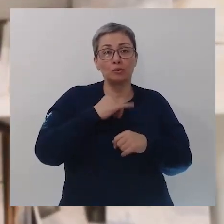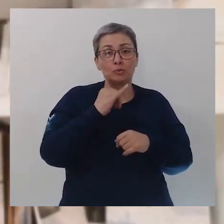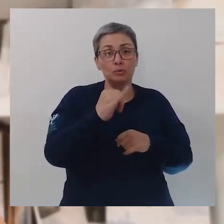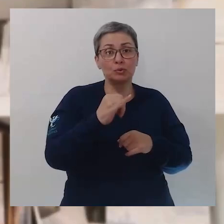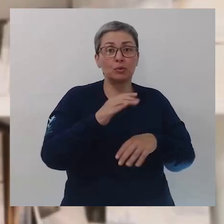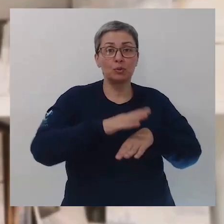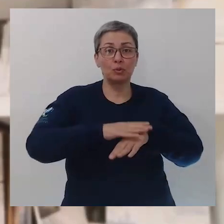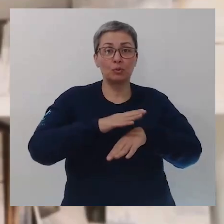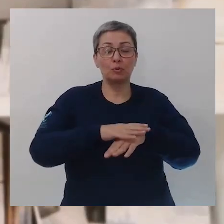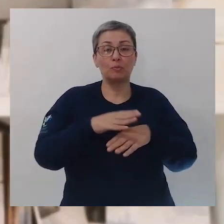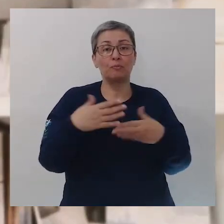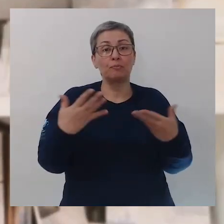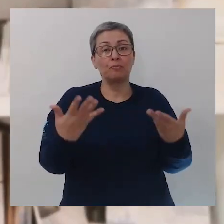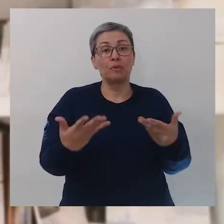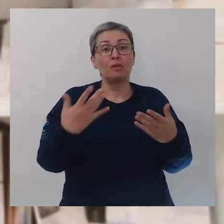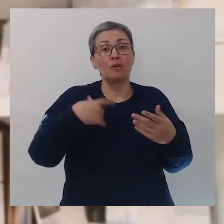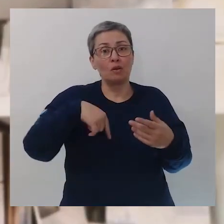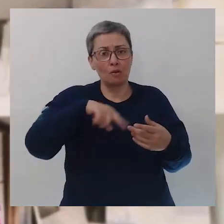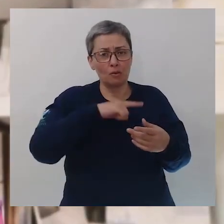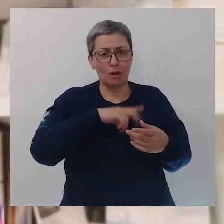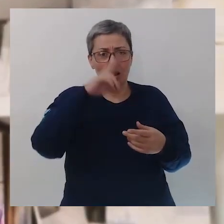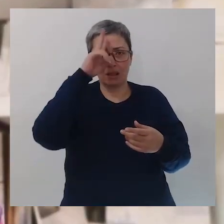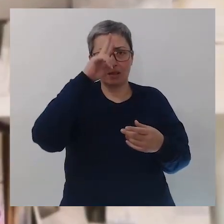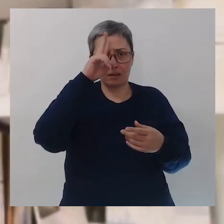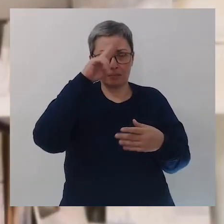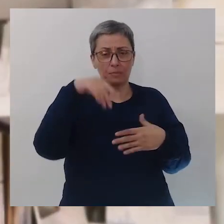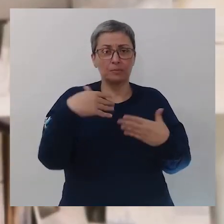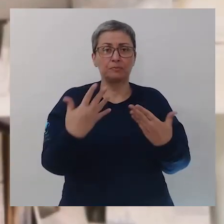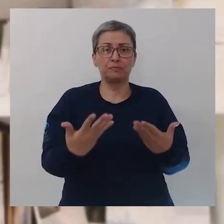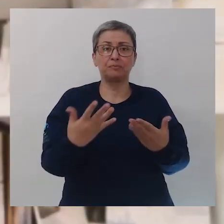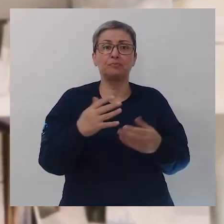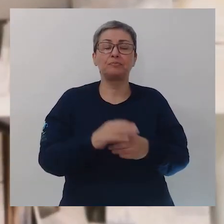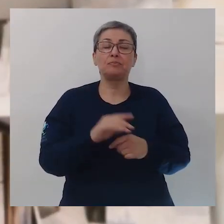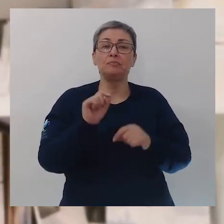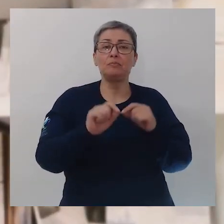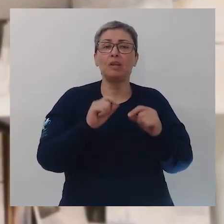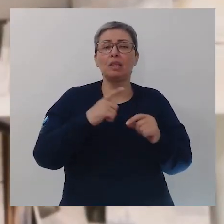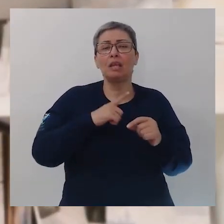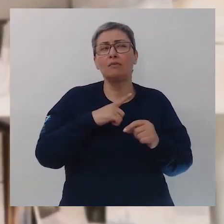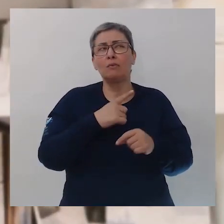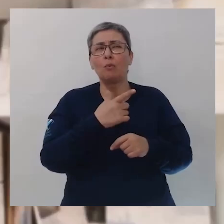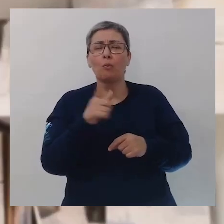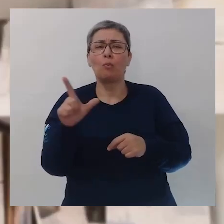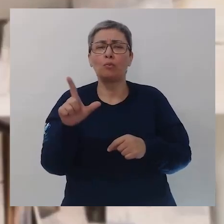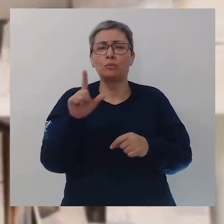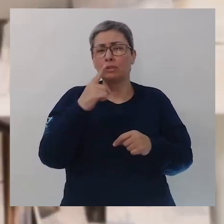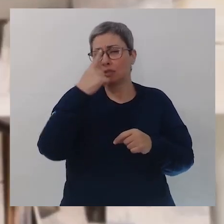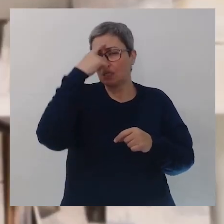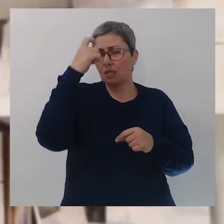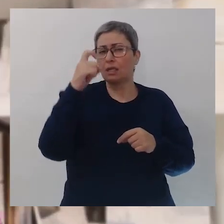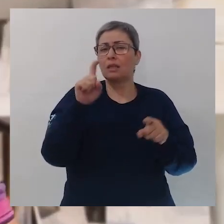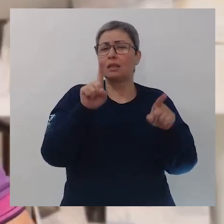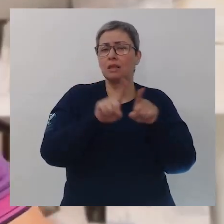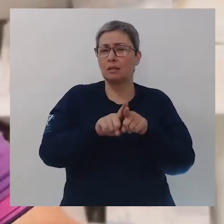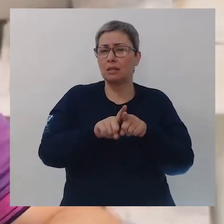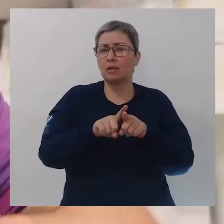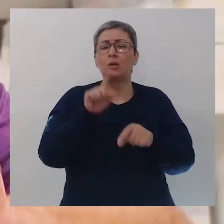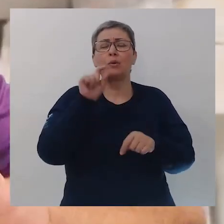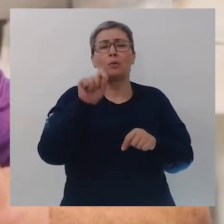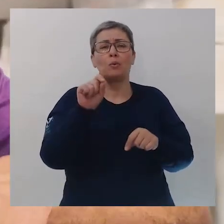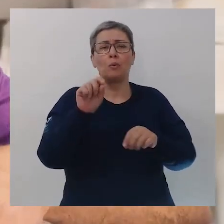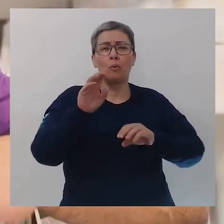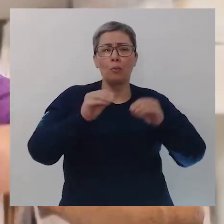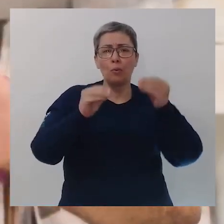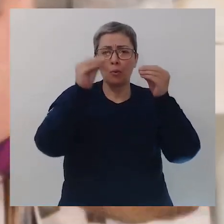que sugeri para vocês fazerem, né? Vocês estão lembrados disso? Teve uma outra ideia aí, né? Que